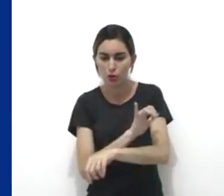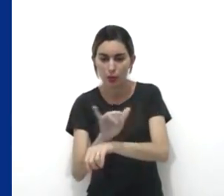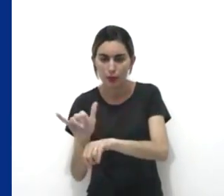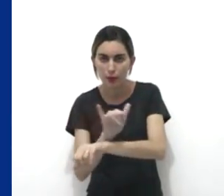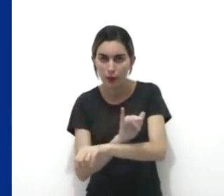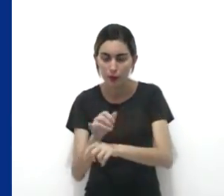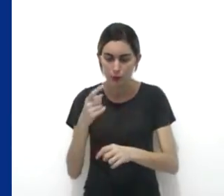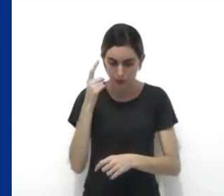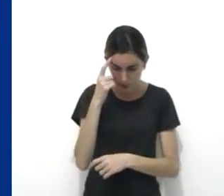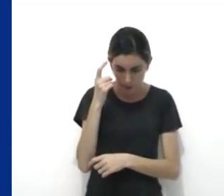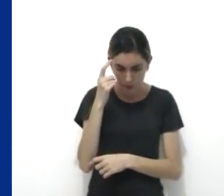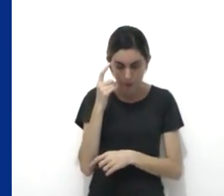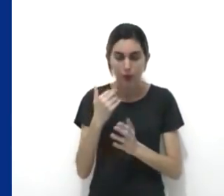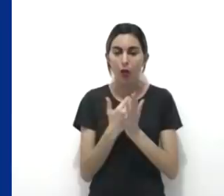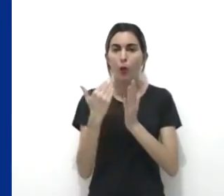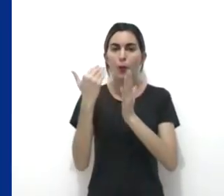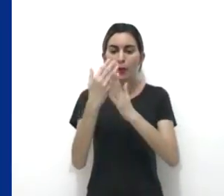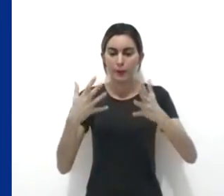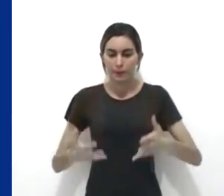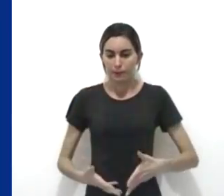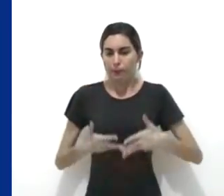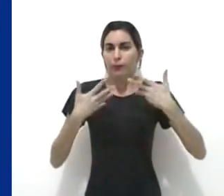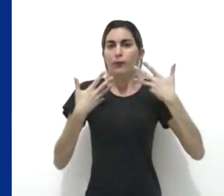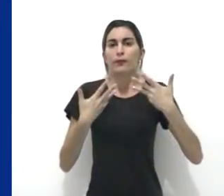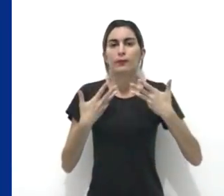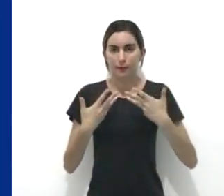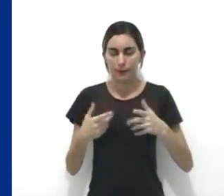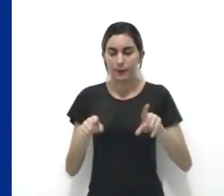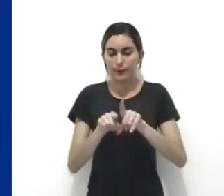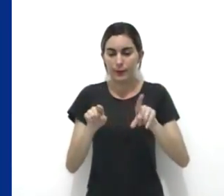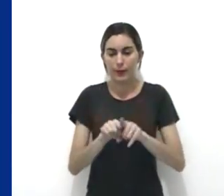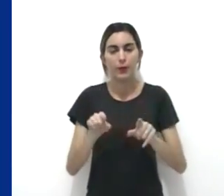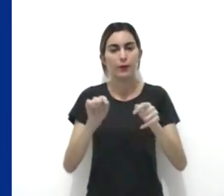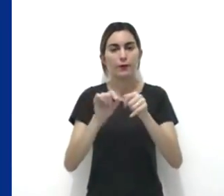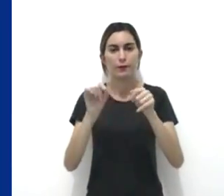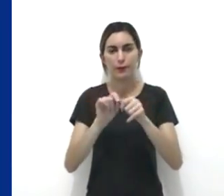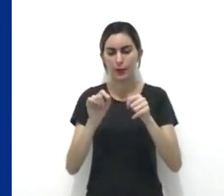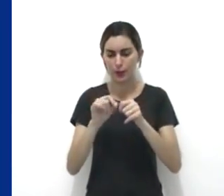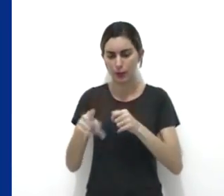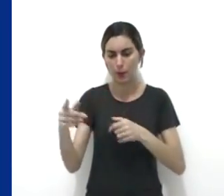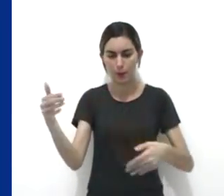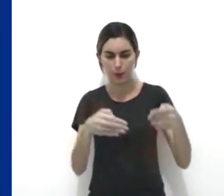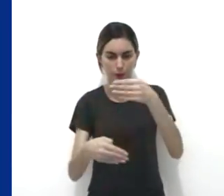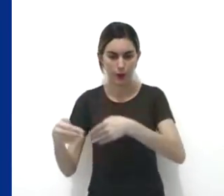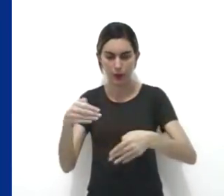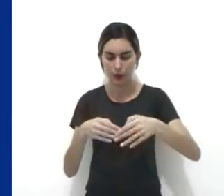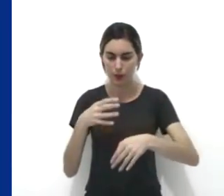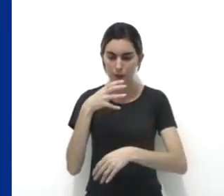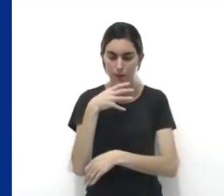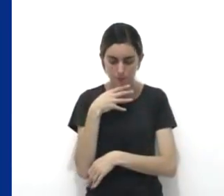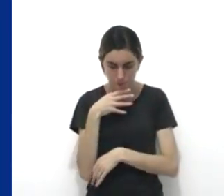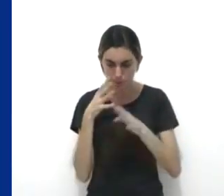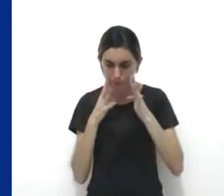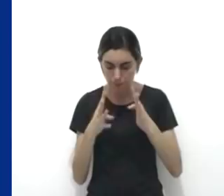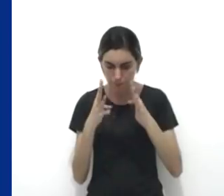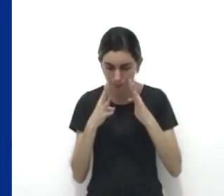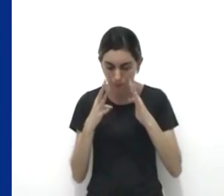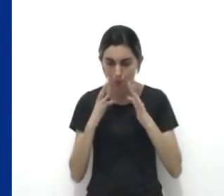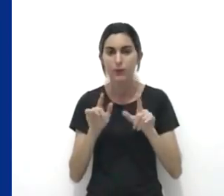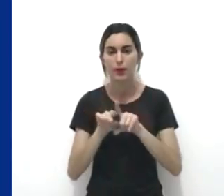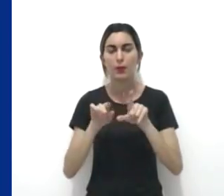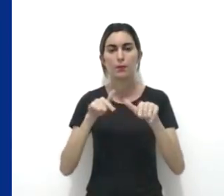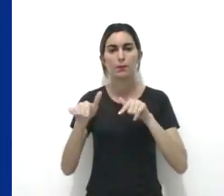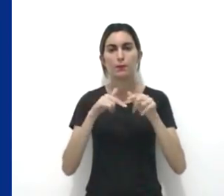estratégico. Além disso, aumenta a motivação como um todo, fazendo com que os seus participantes fiquem mais concentrados